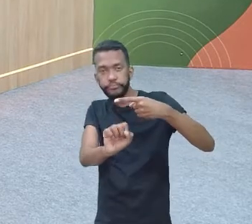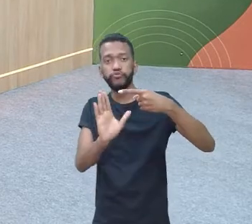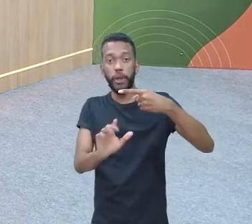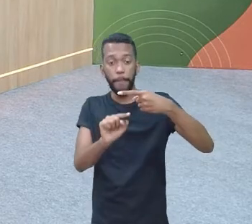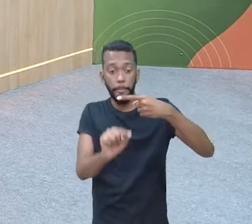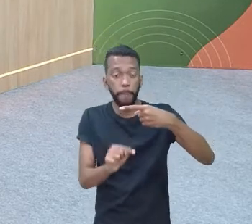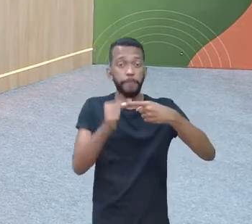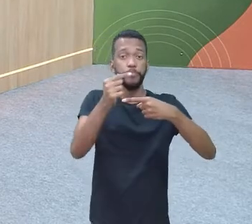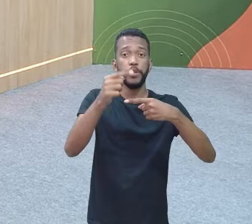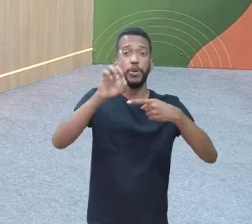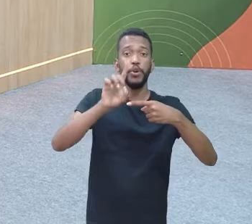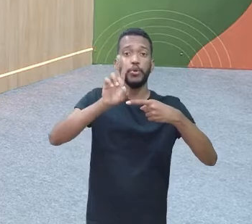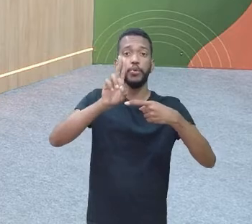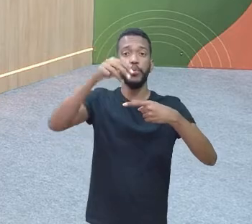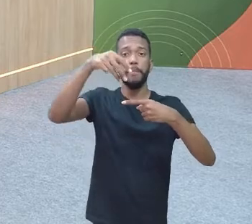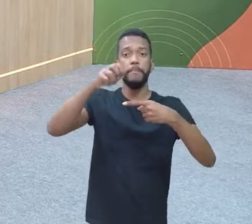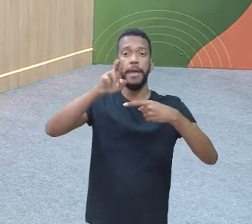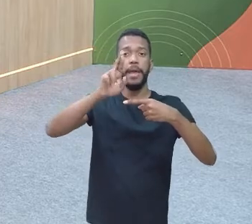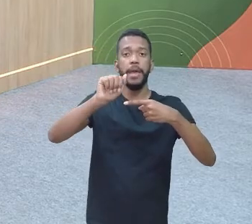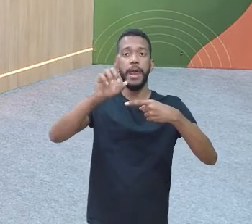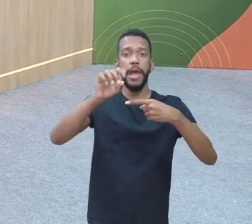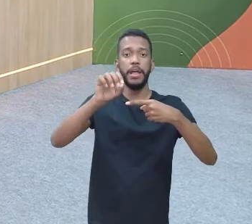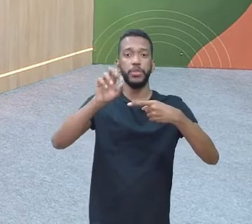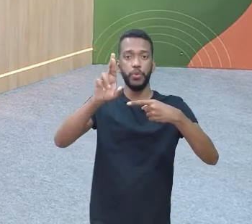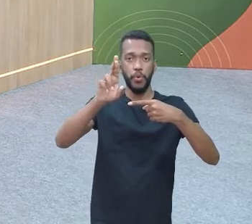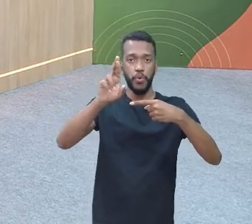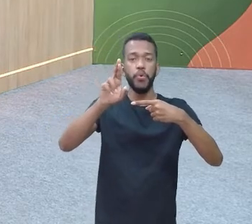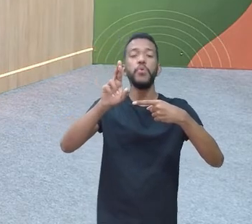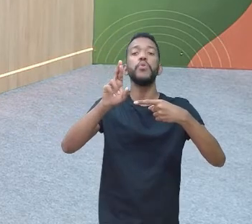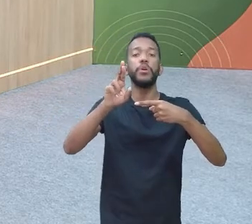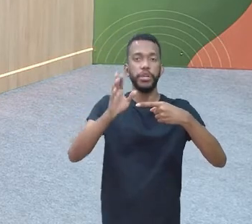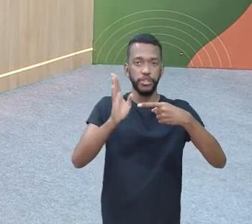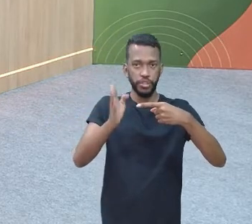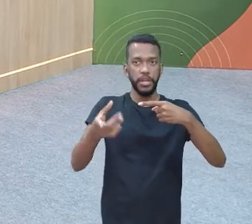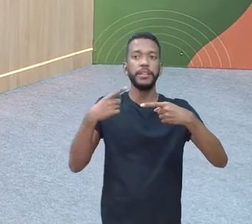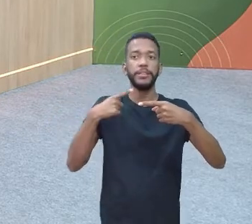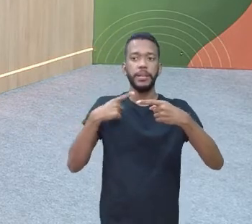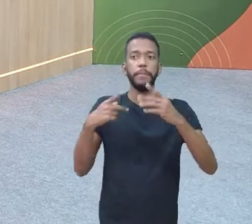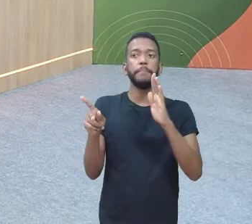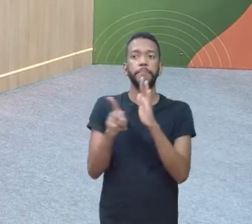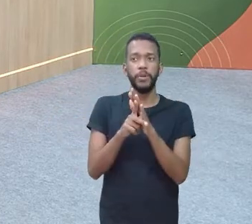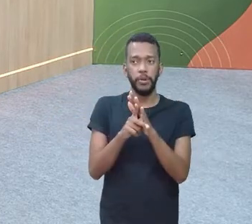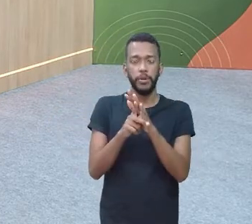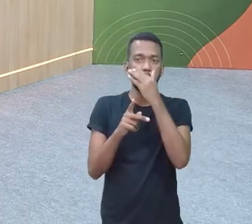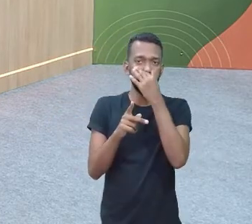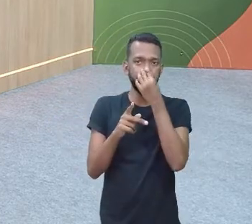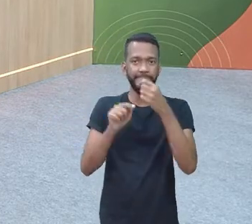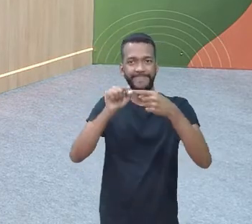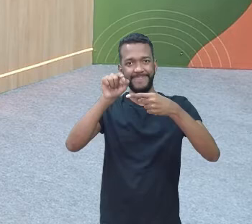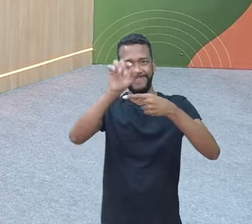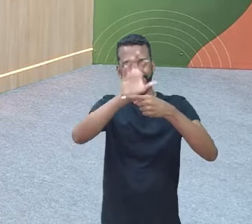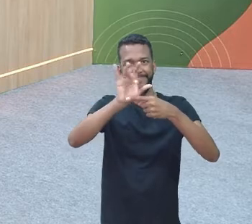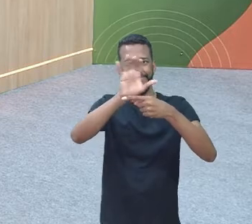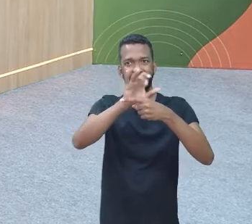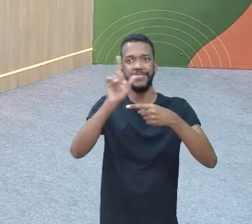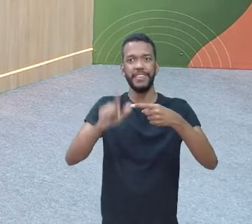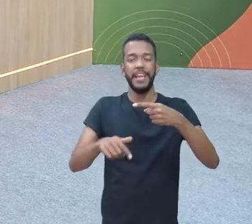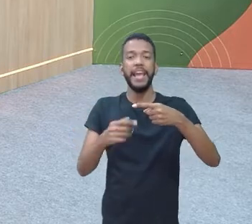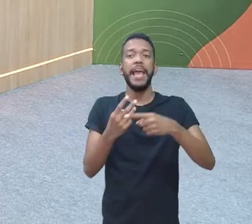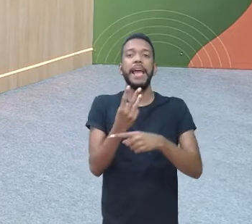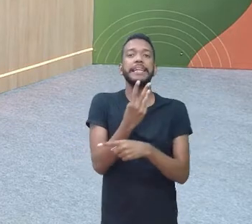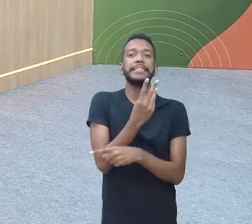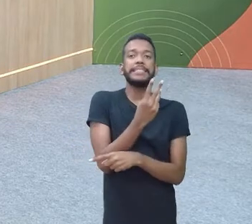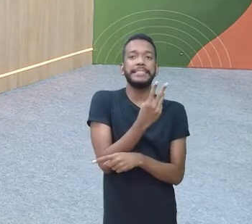nosso numerador, ela vai representar a parte referente a essa quantidade. Então, 3 partes de 8 vão